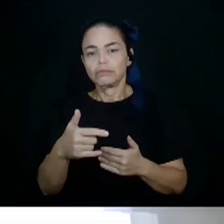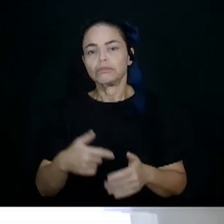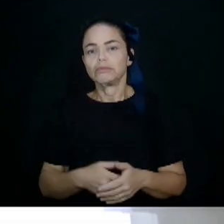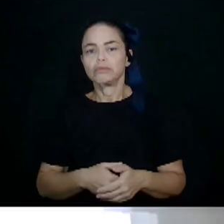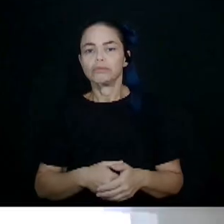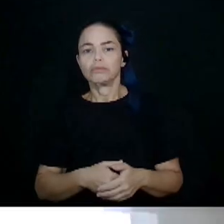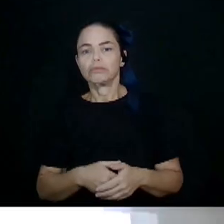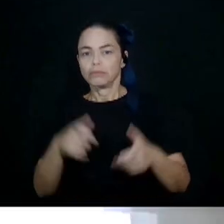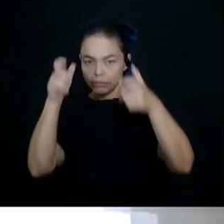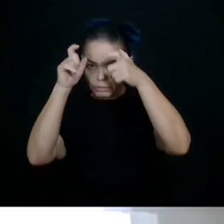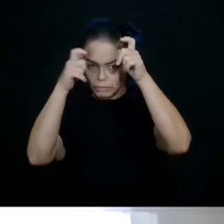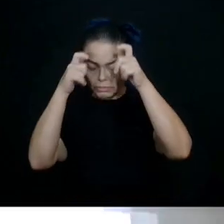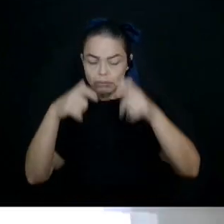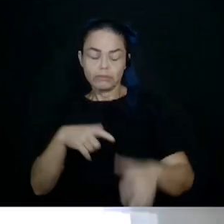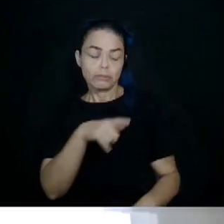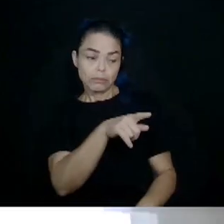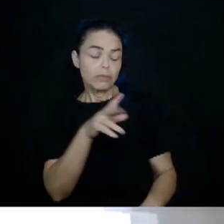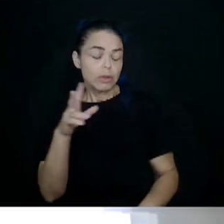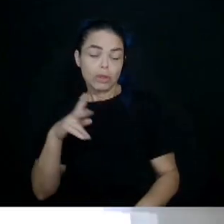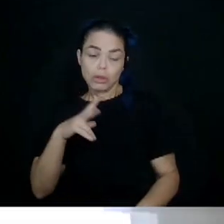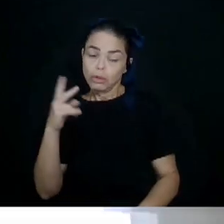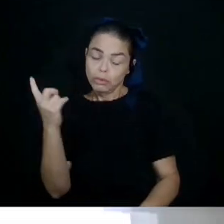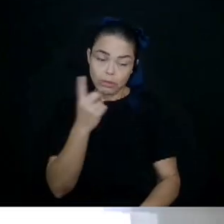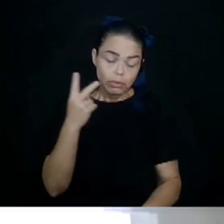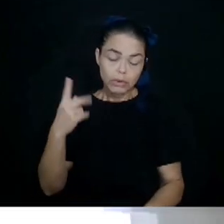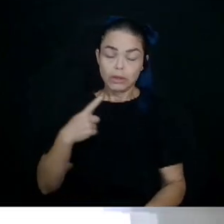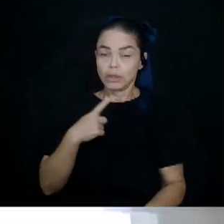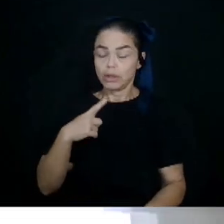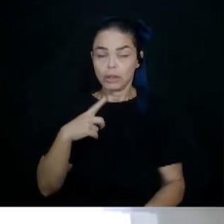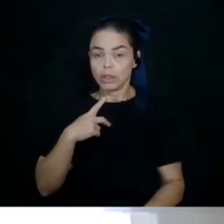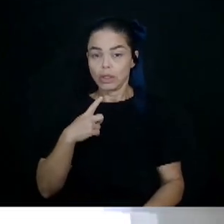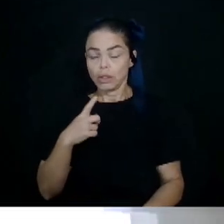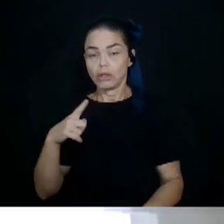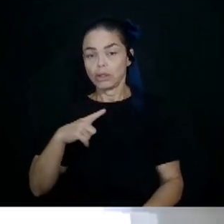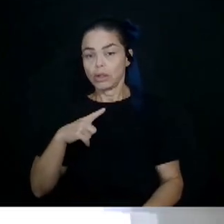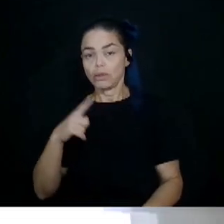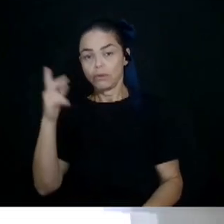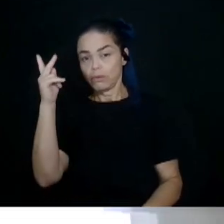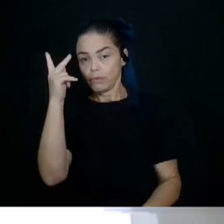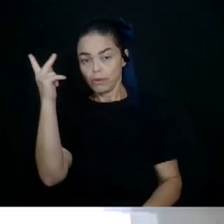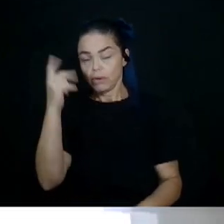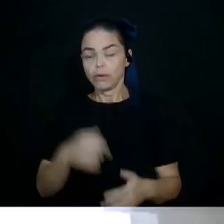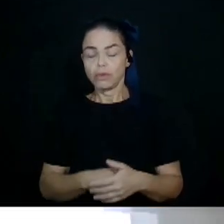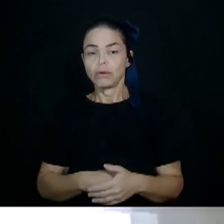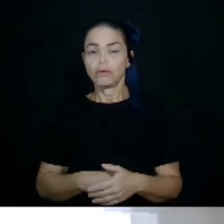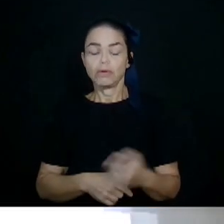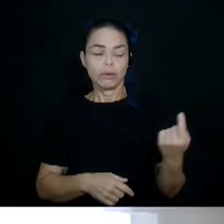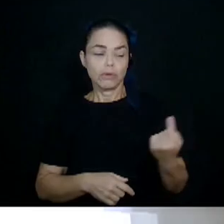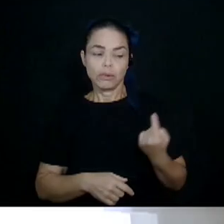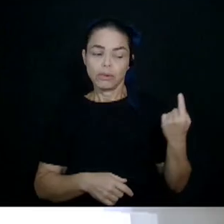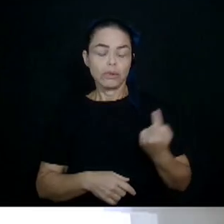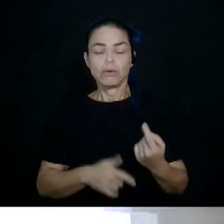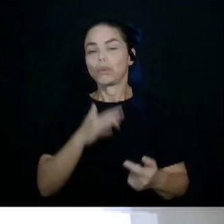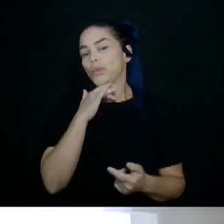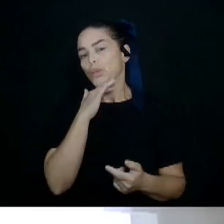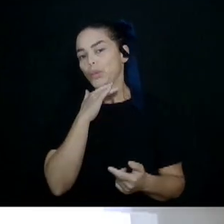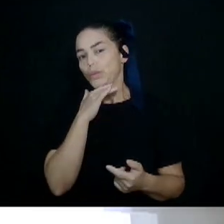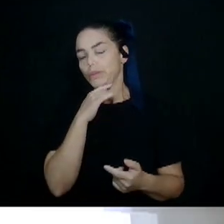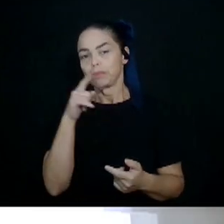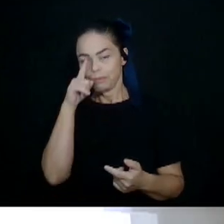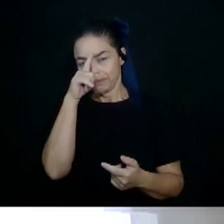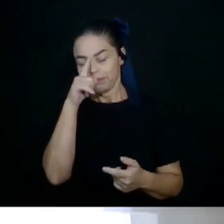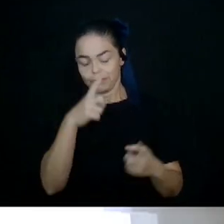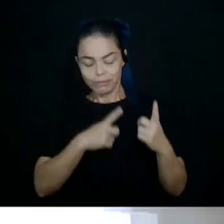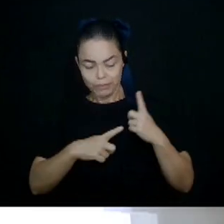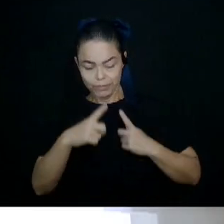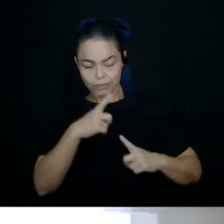aquilo tem um valor, né? Então ela começa a se isolar. O isolamento é um fator de risco muito grande para a depressão, né? E